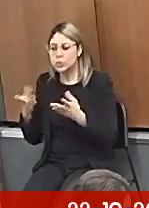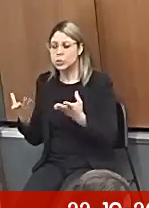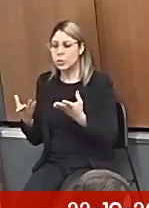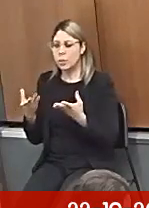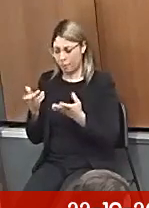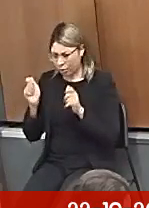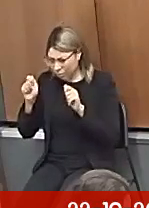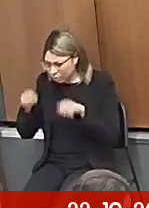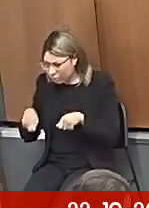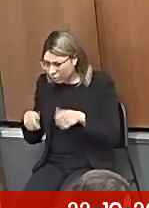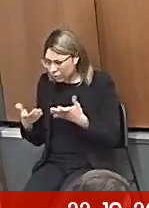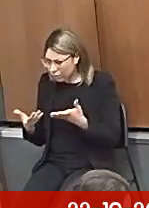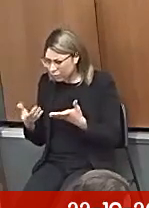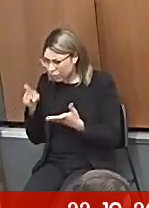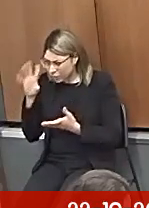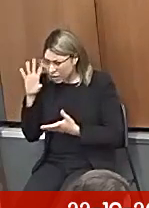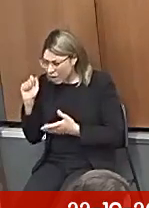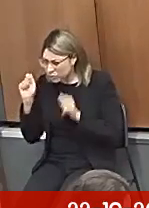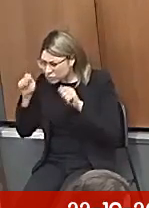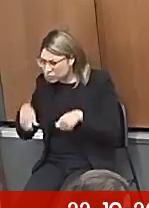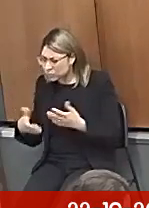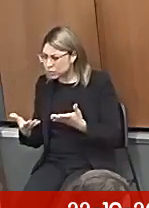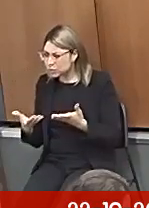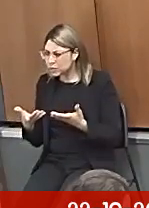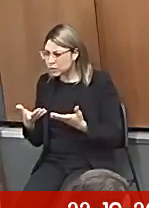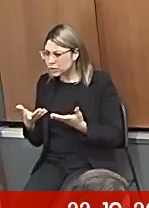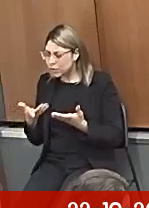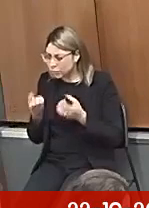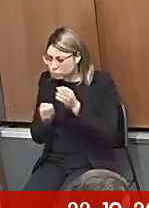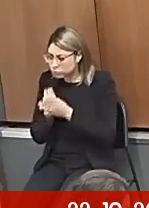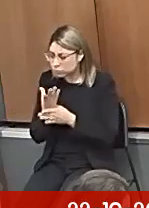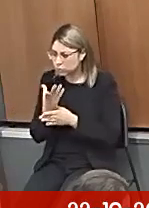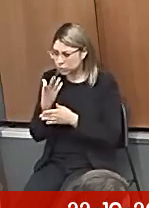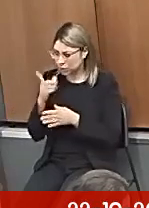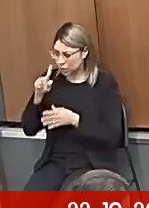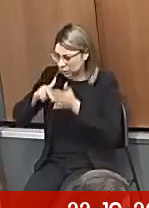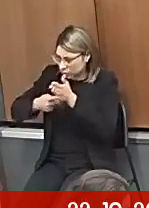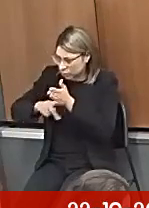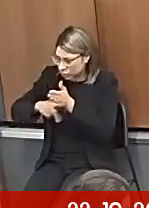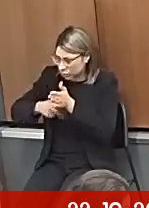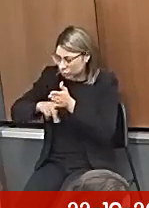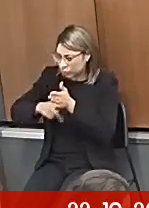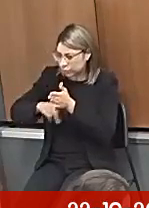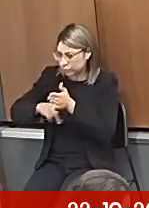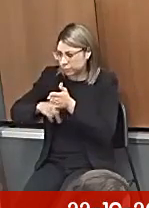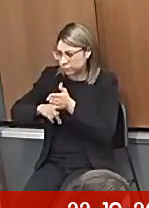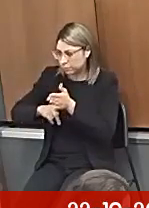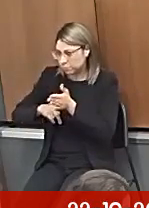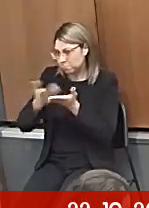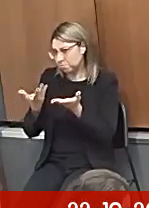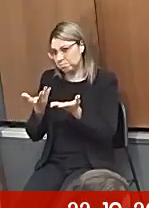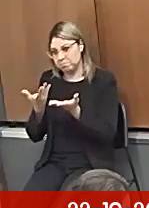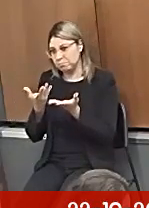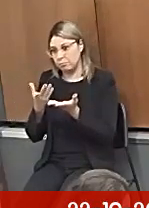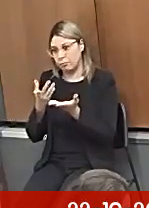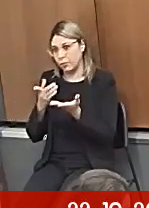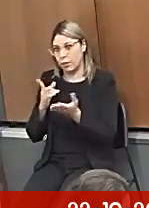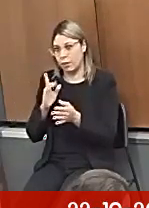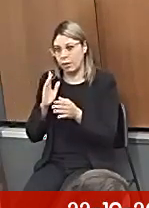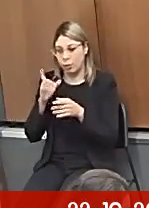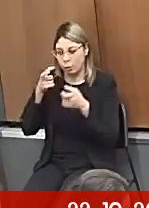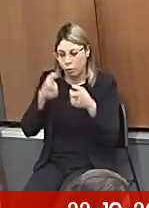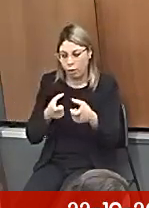se é possível, se você acha que é possível a criação pelo sindicato, ou centralizado ou descentralizado,